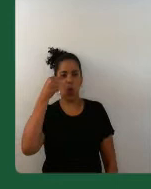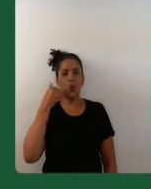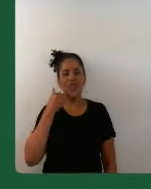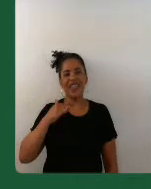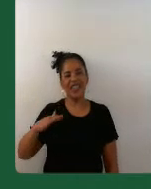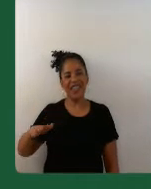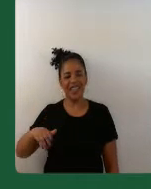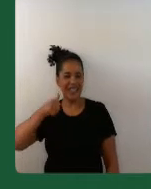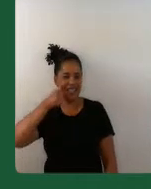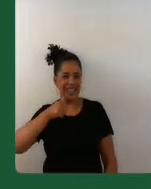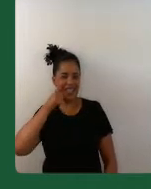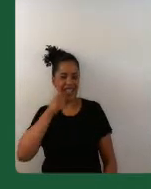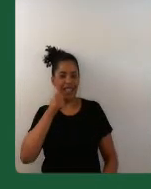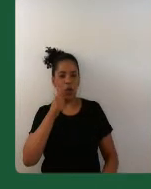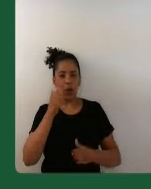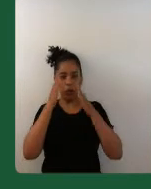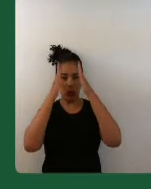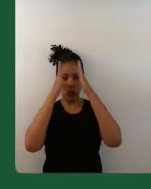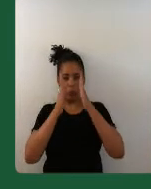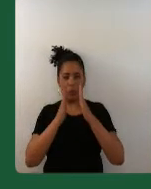uma simetrização do rosto.